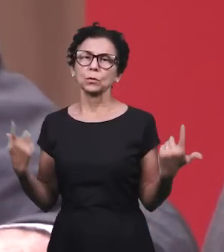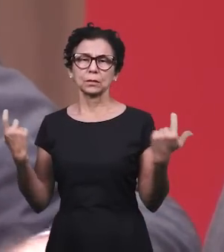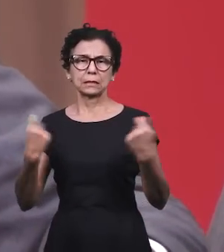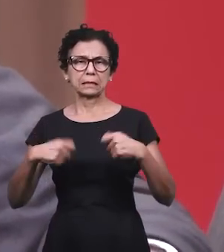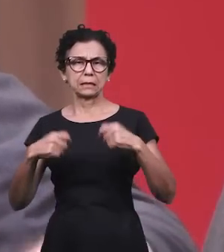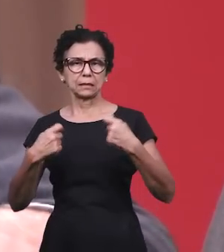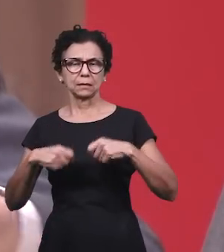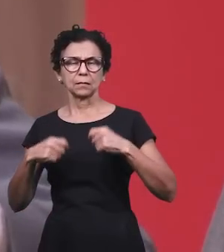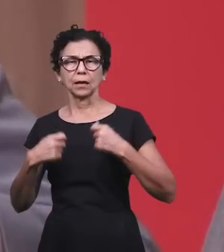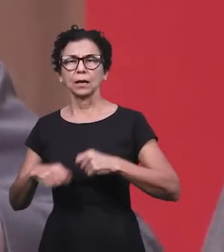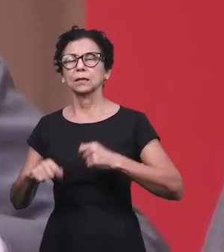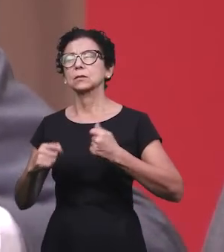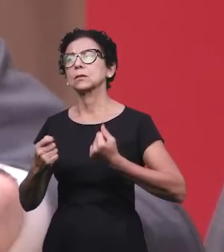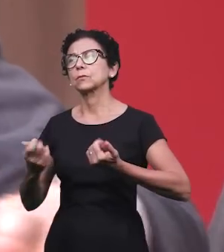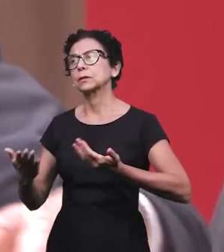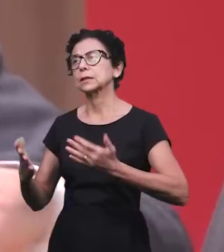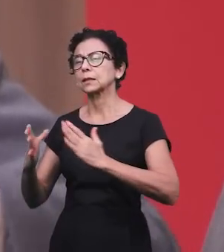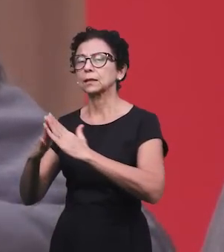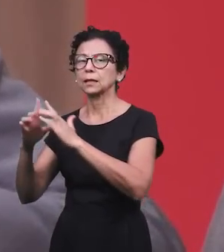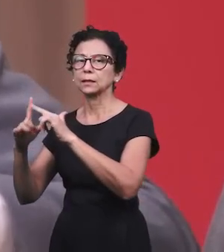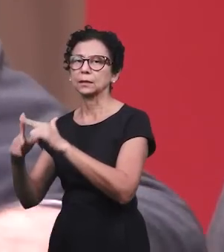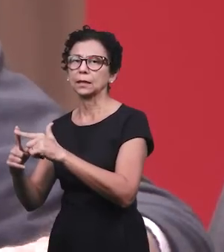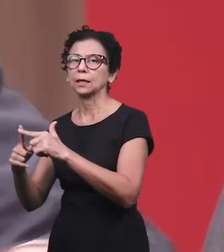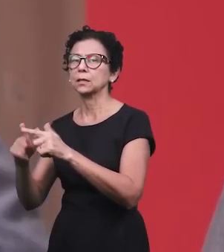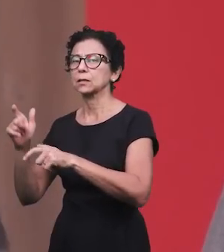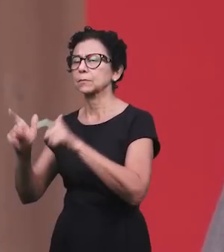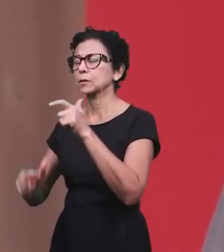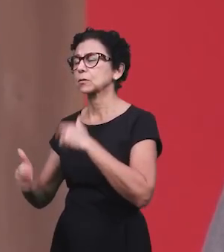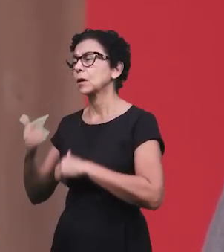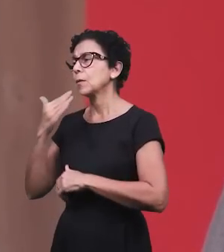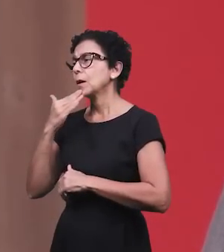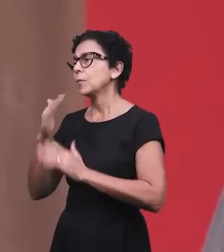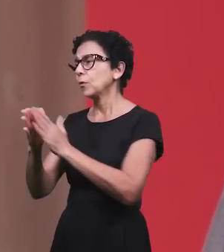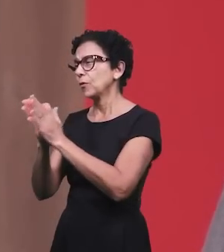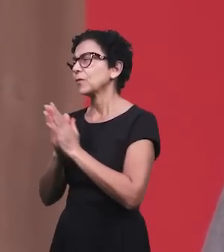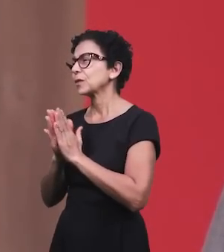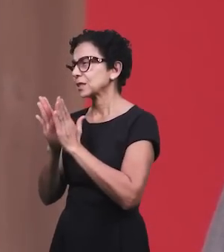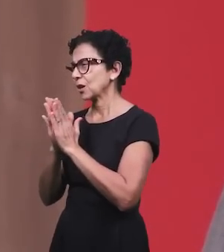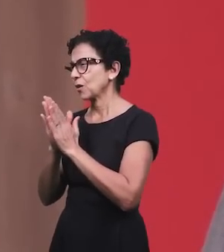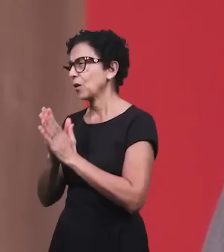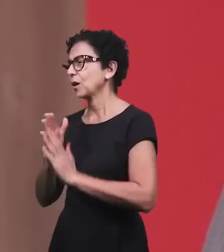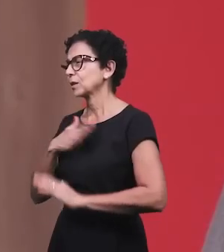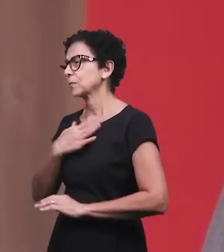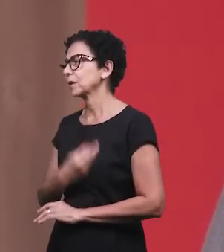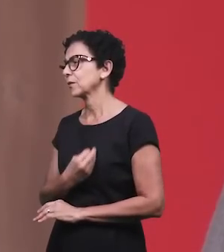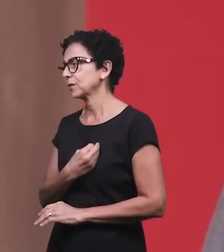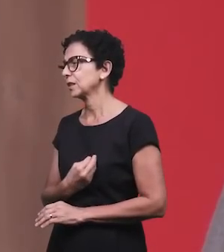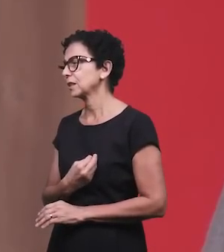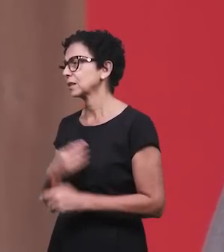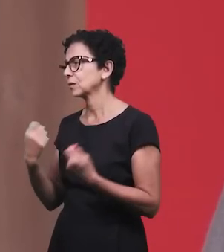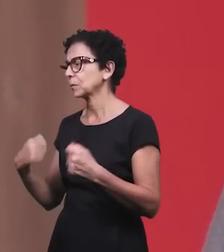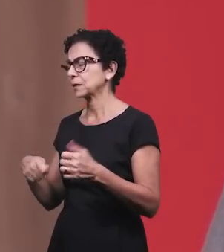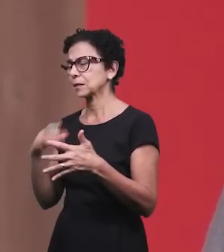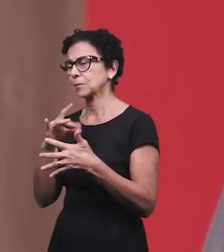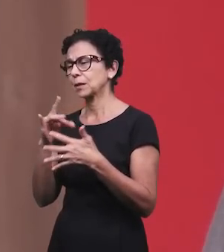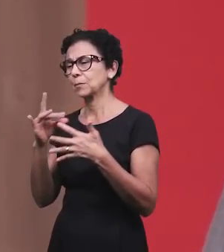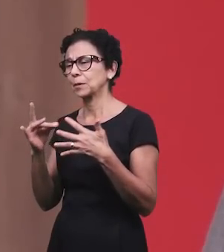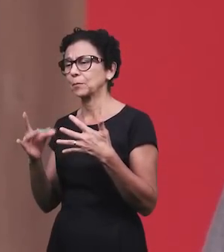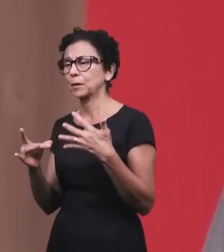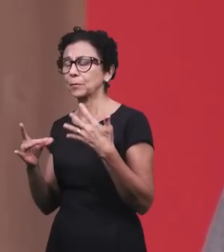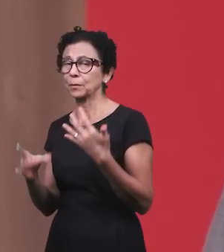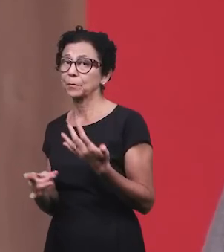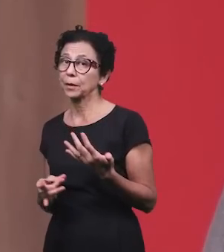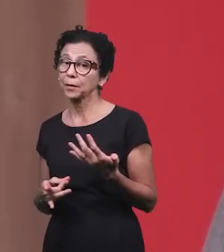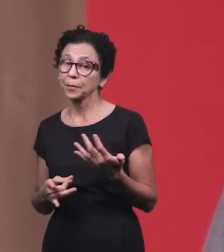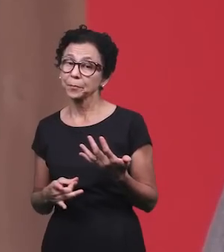você abre para a igreja orar, para os irmãos orarem. Tem coisas que você restringe ao grupo de intercessão.